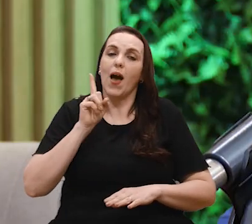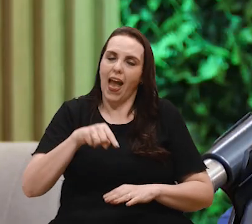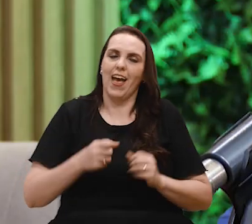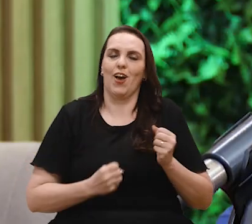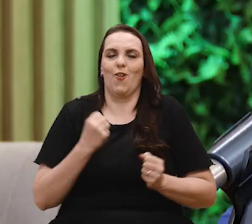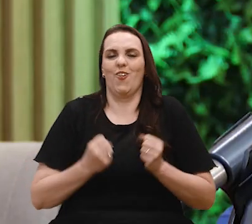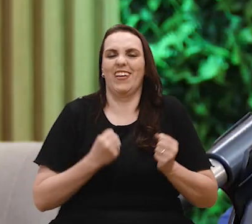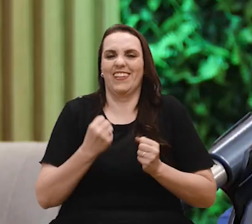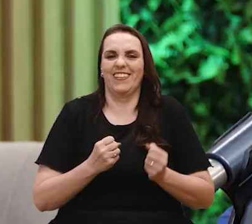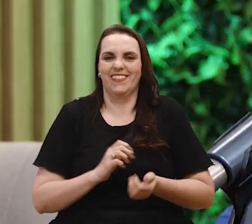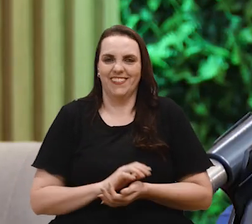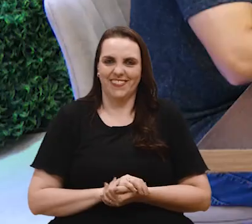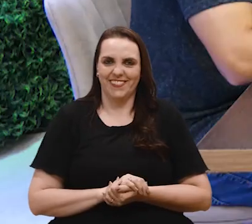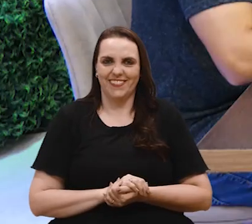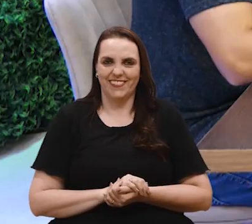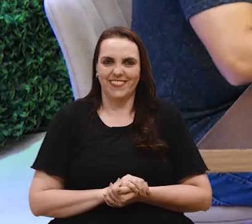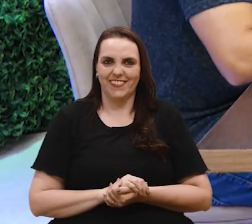correr.